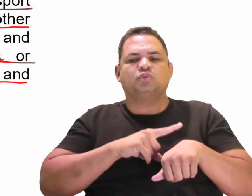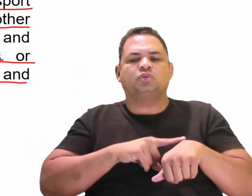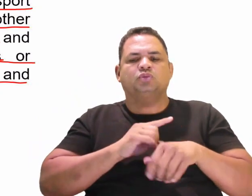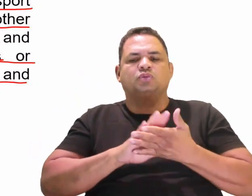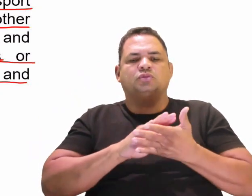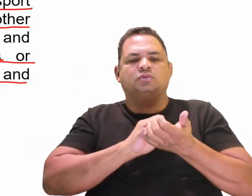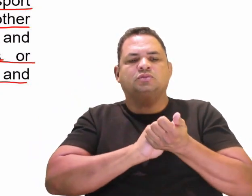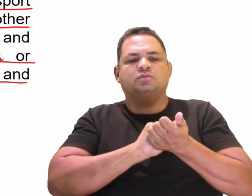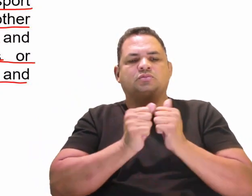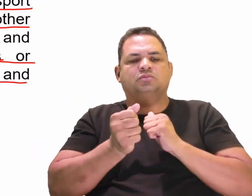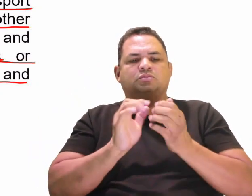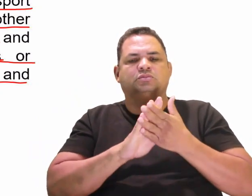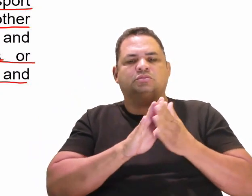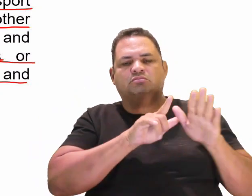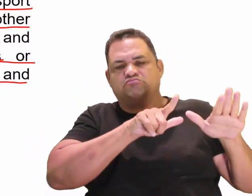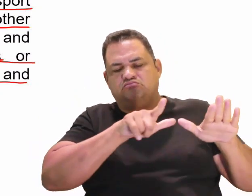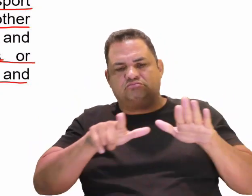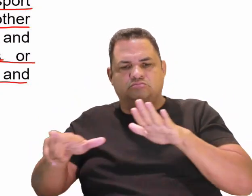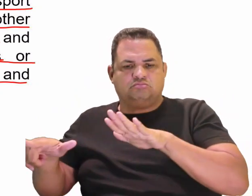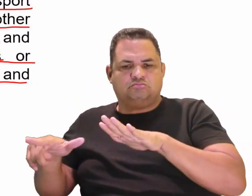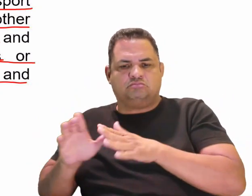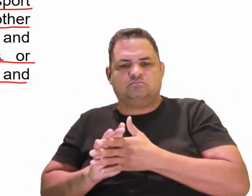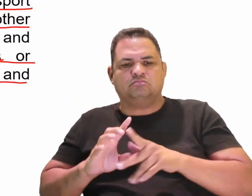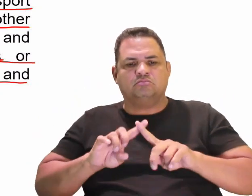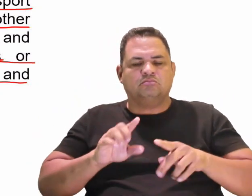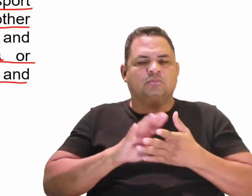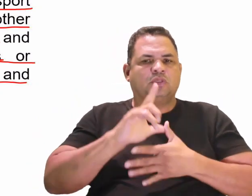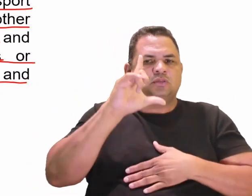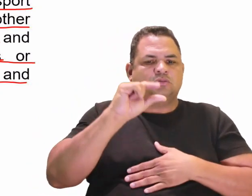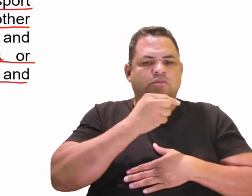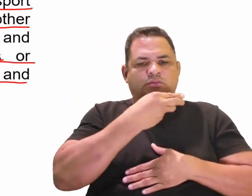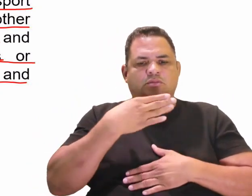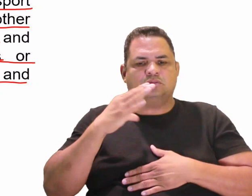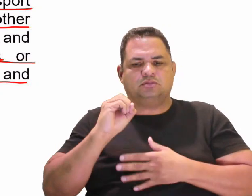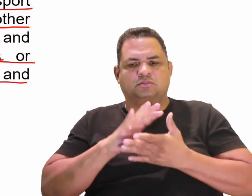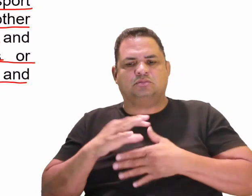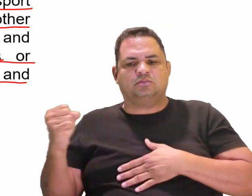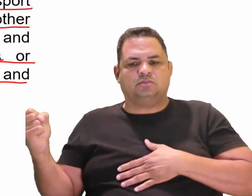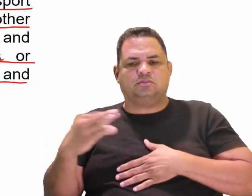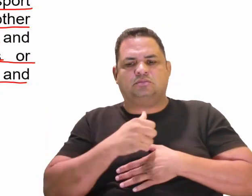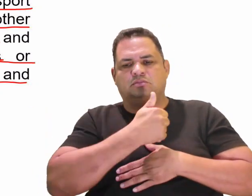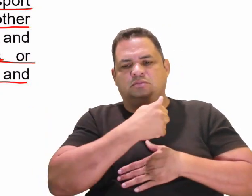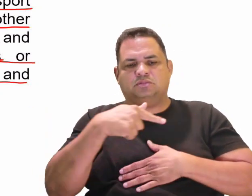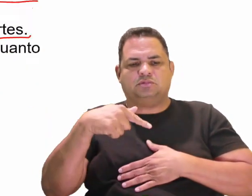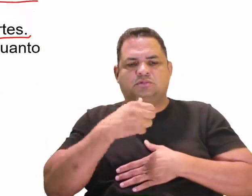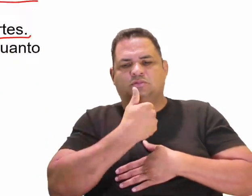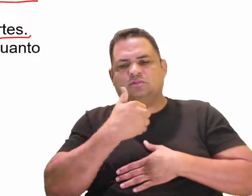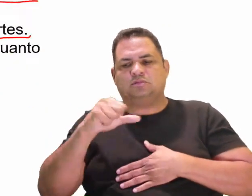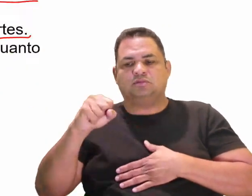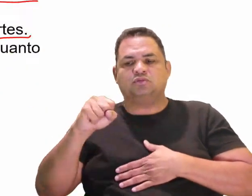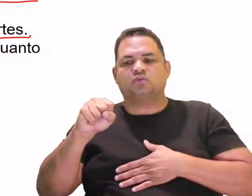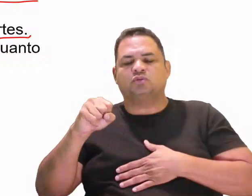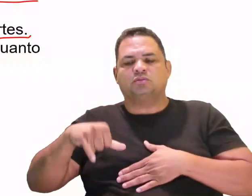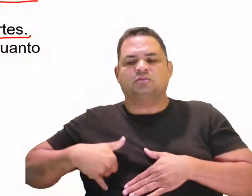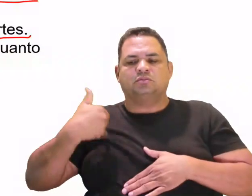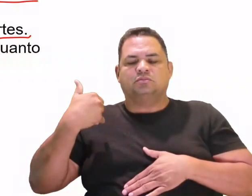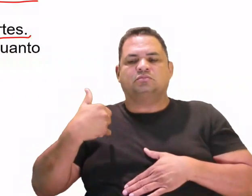na escola, mas isso reduz para 30 minutos por semana para jovens que têm 17 ou 18